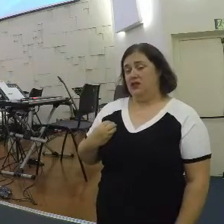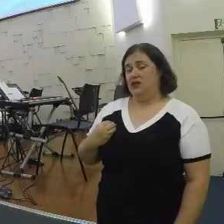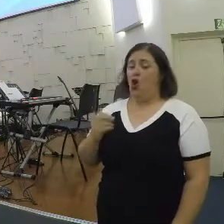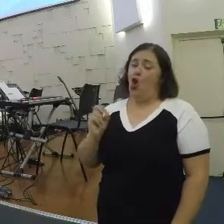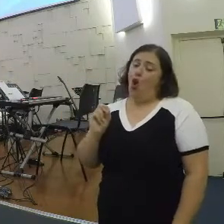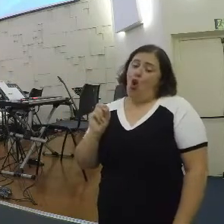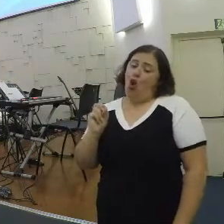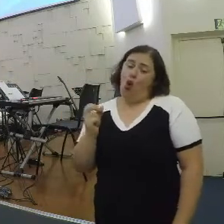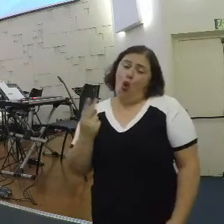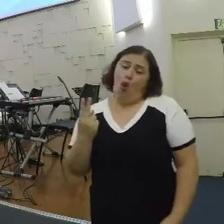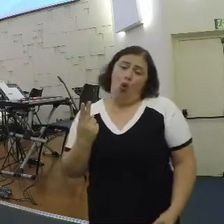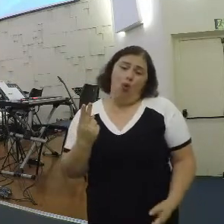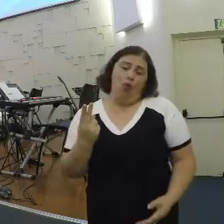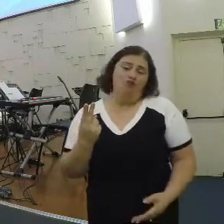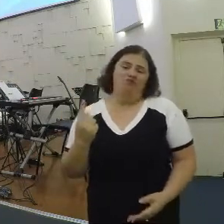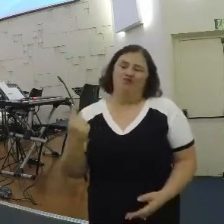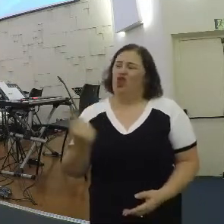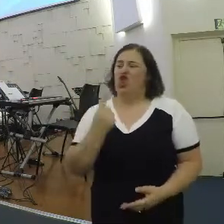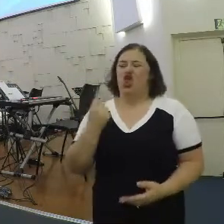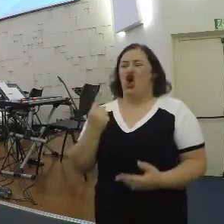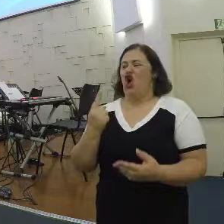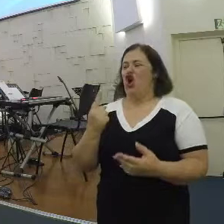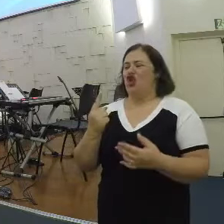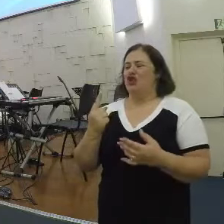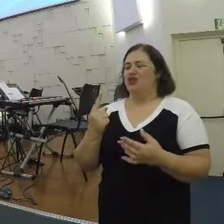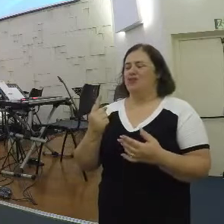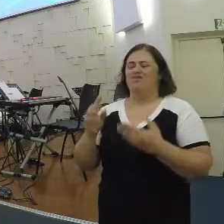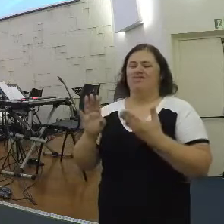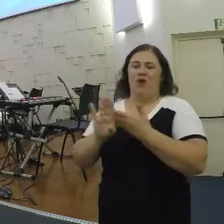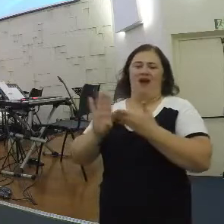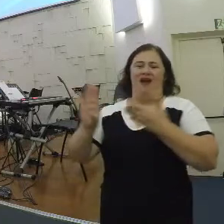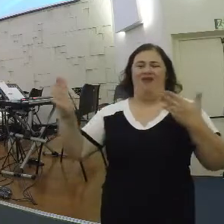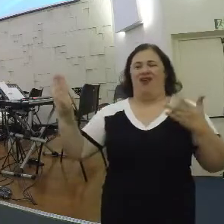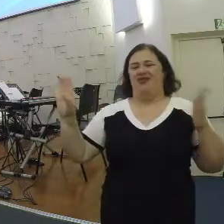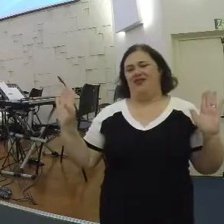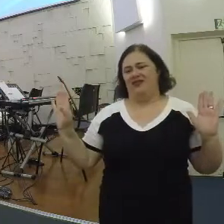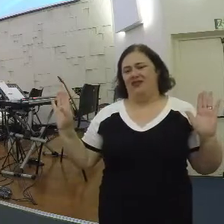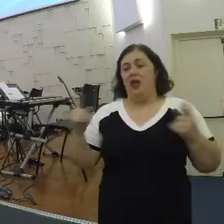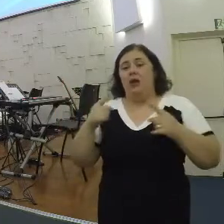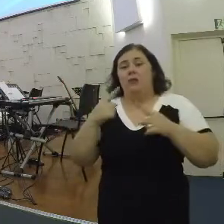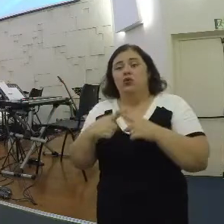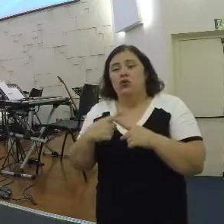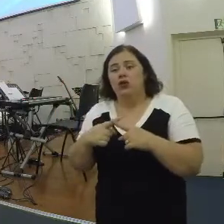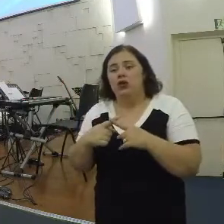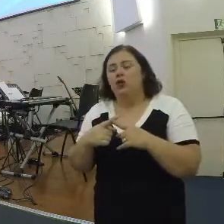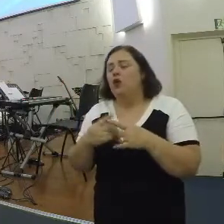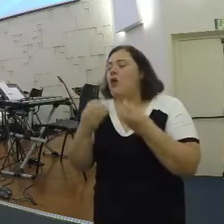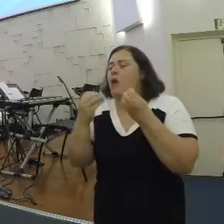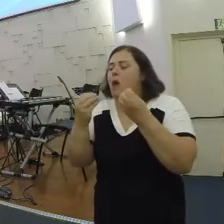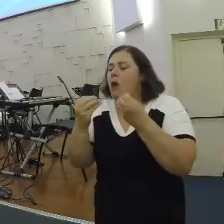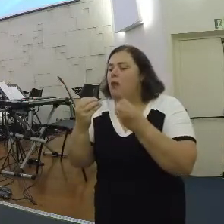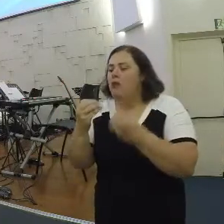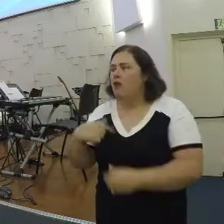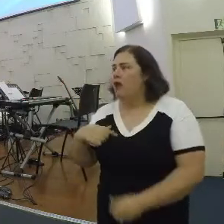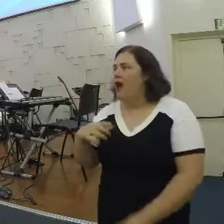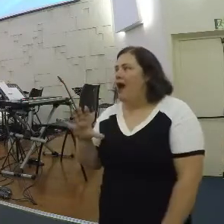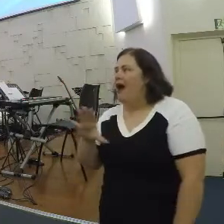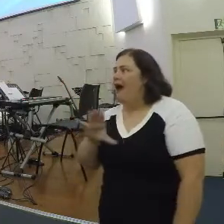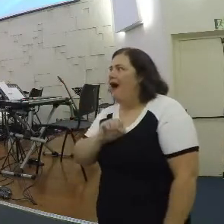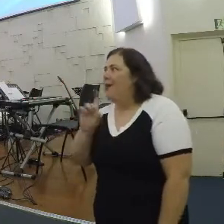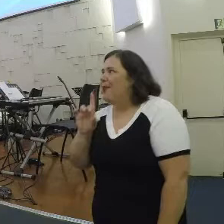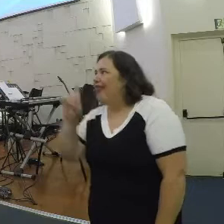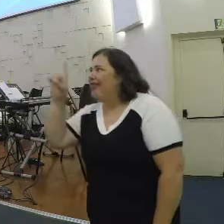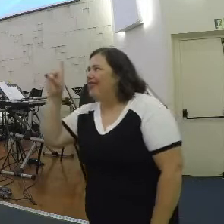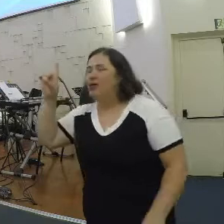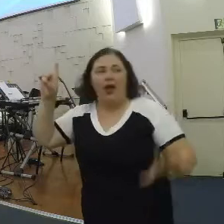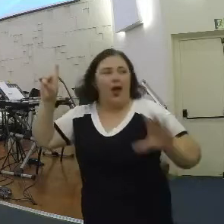seu tesouro e haja um outro tesouro em seu coração. A pergunta é: qual é o seu tesouro? As suas preocupações